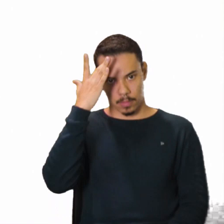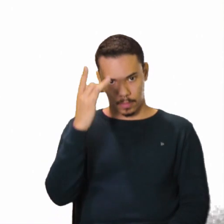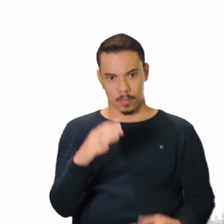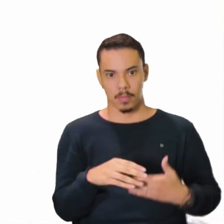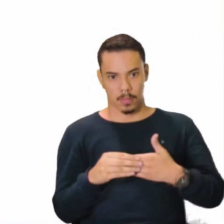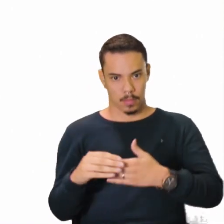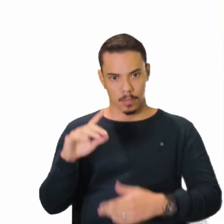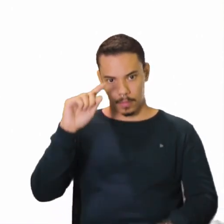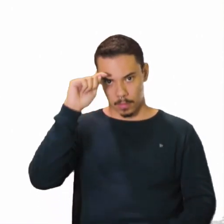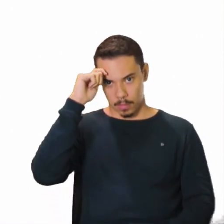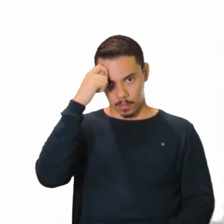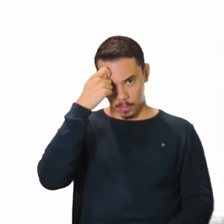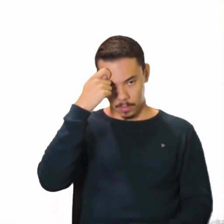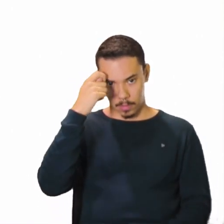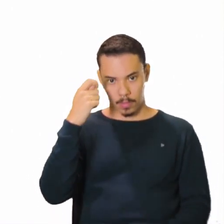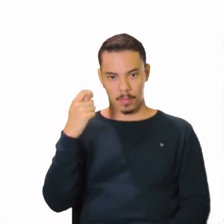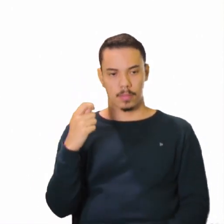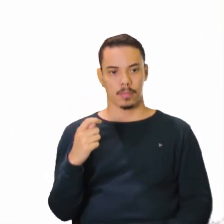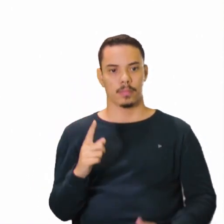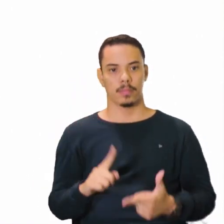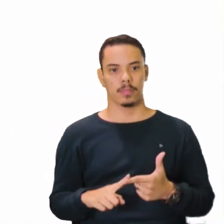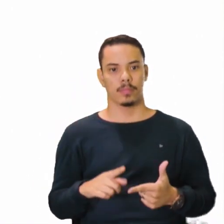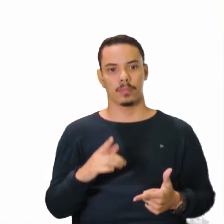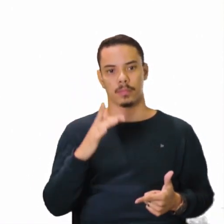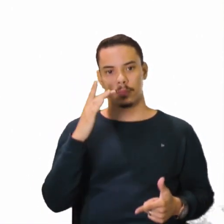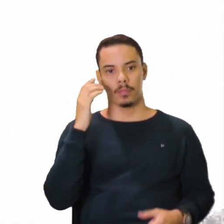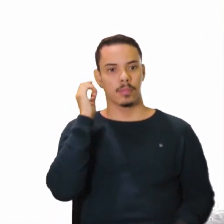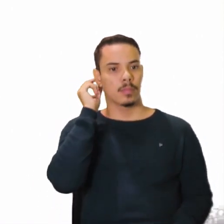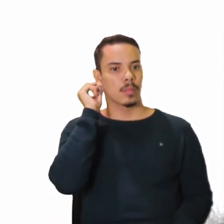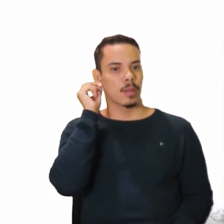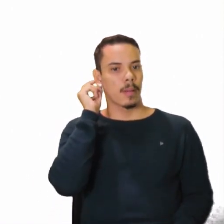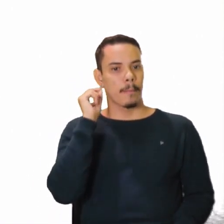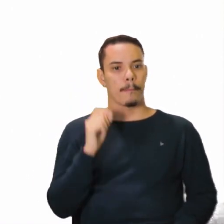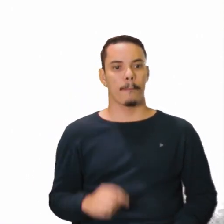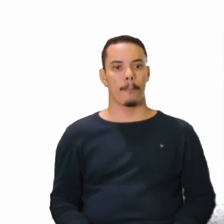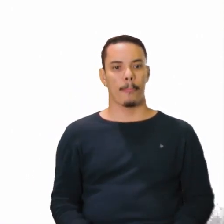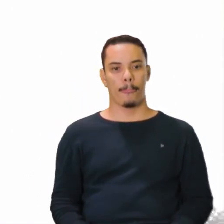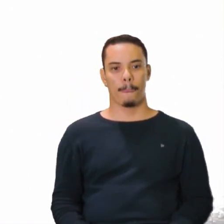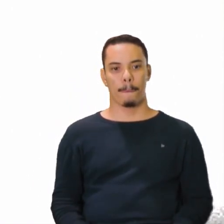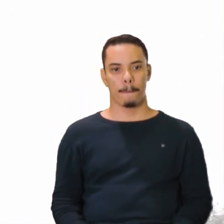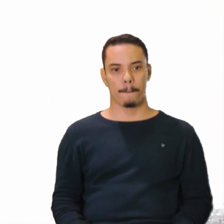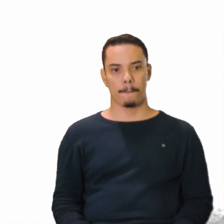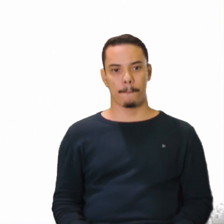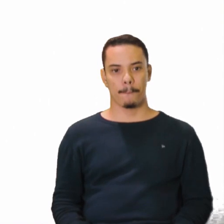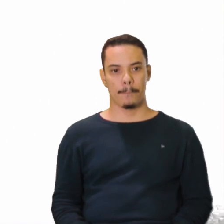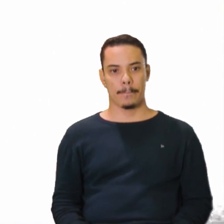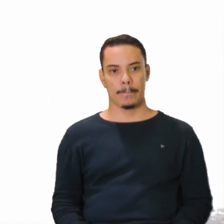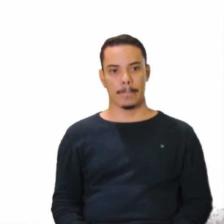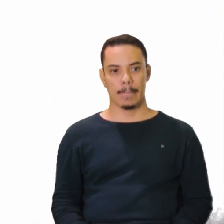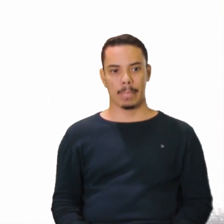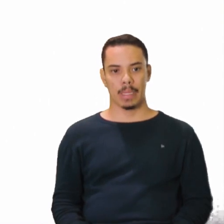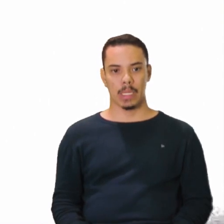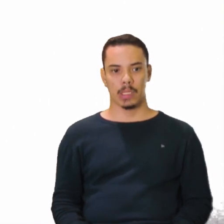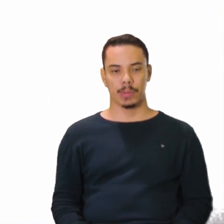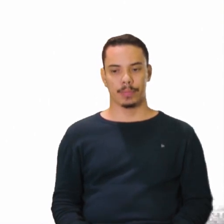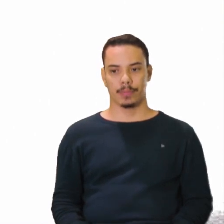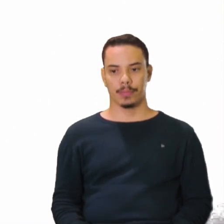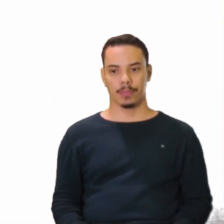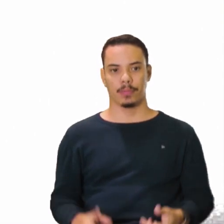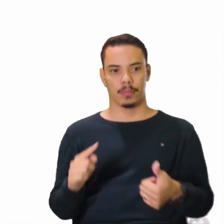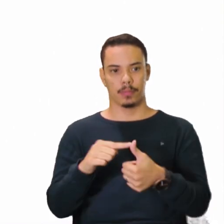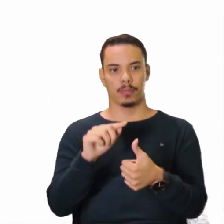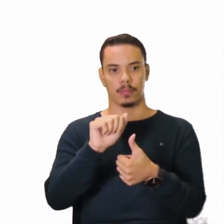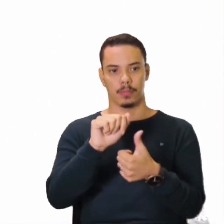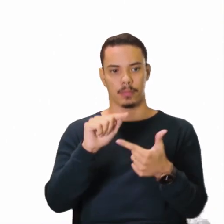eles traziam os negros da África. B. B, amanhã eles trazeram os negros da África. C. C, amanhã eles trazerão